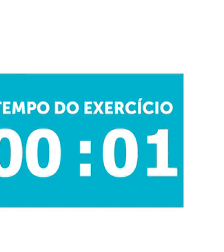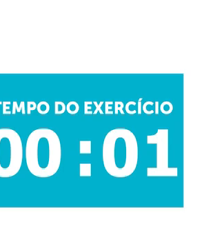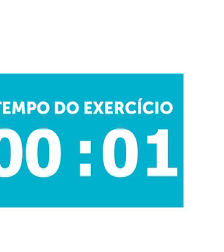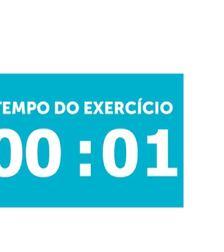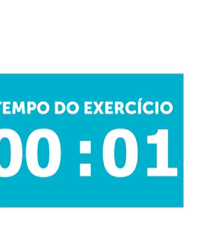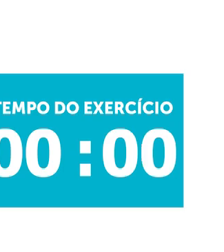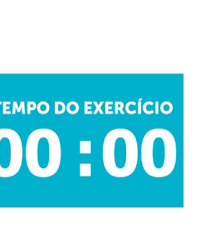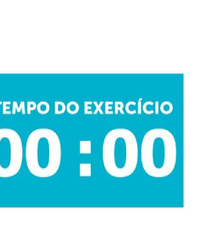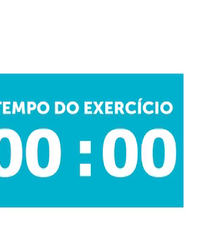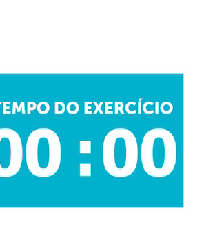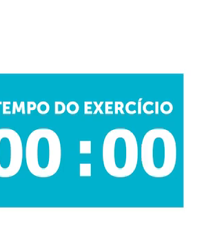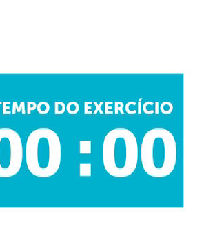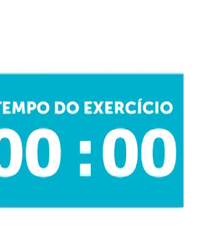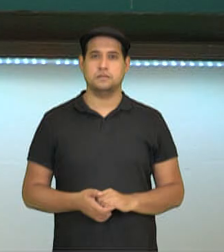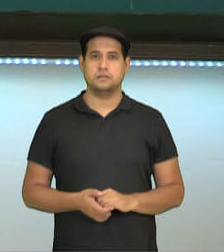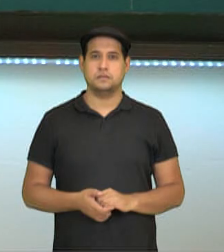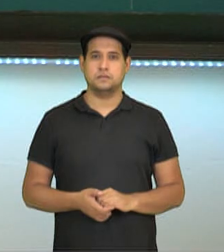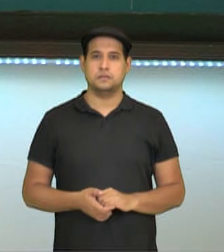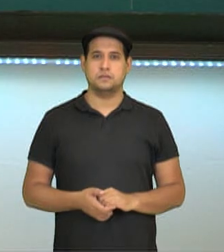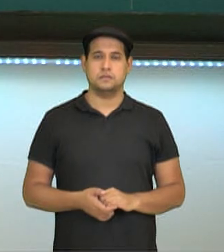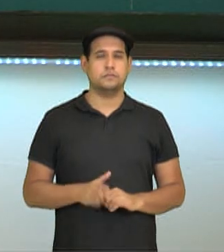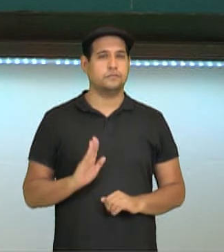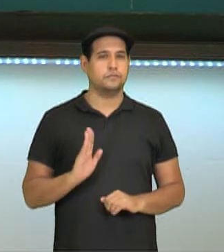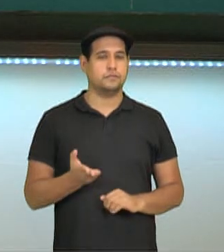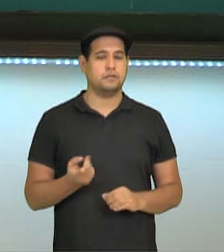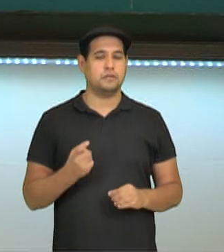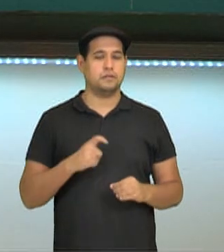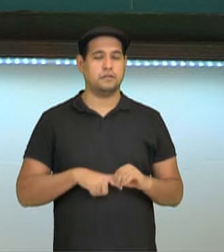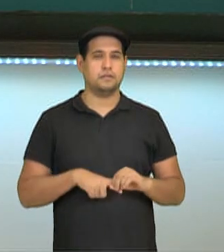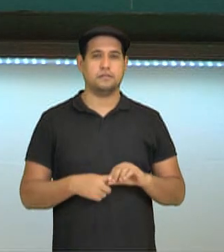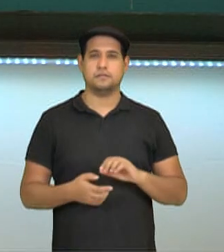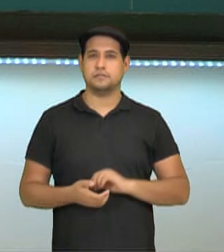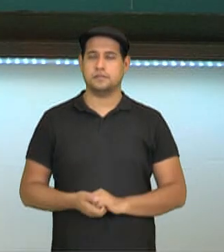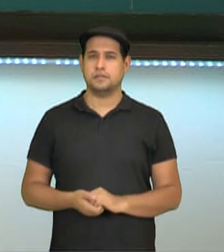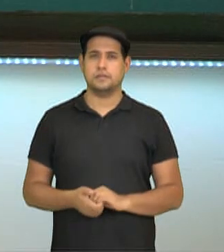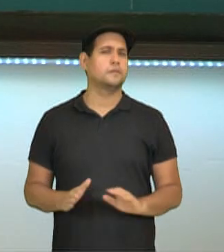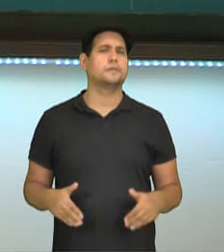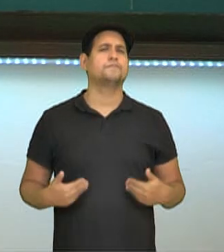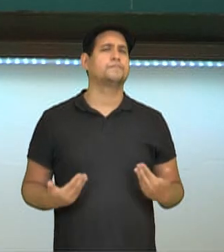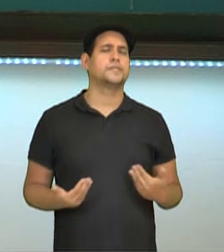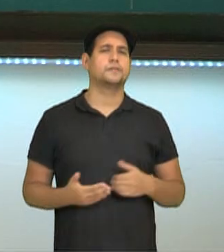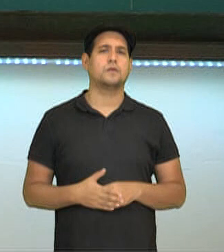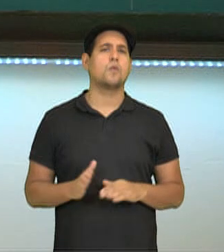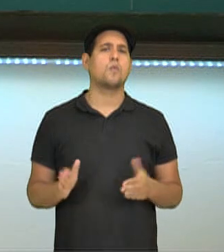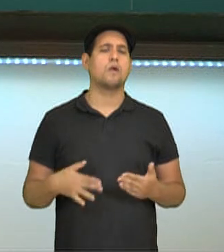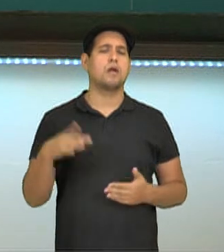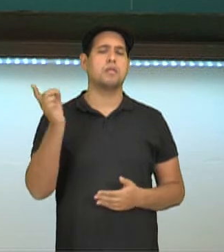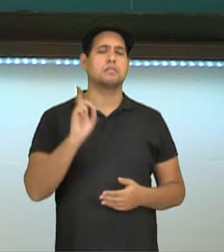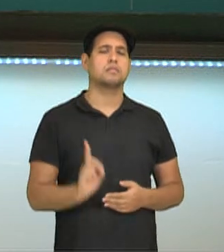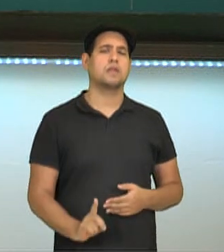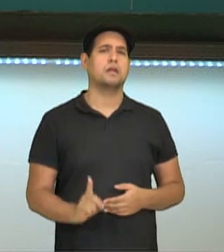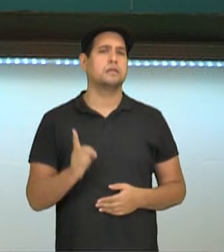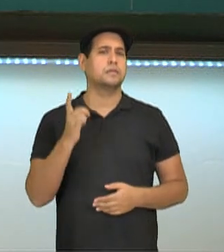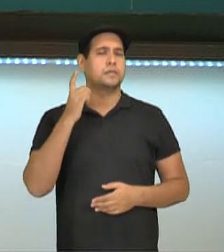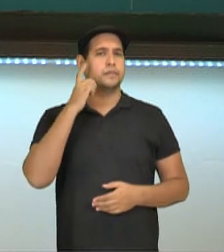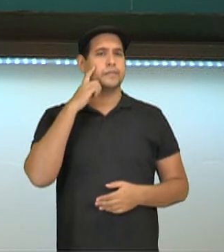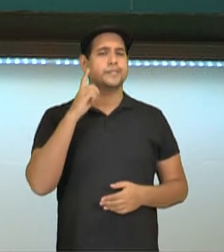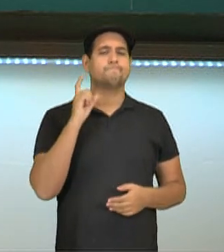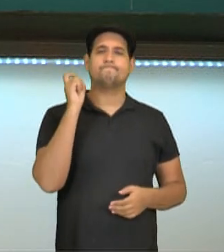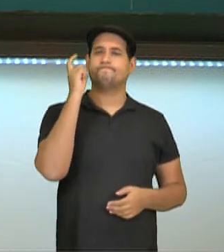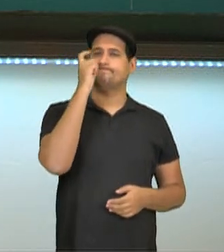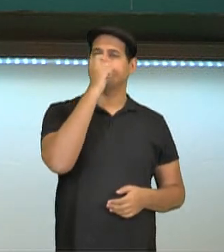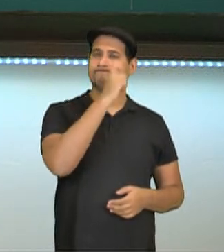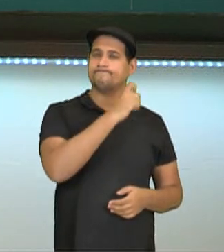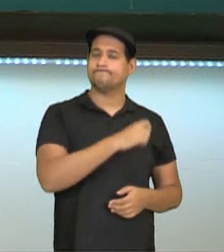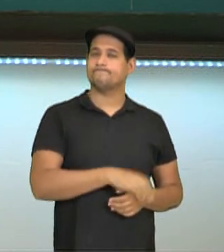Voltamos. E aí, qual deficiência você acha que seja mais